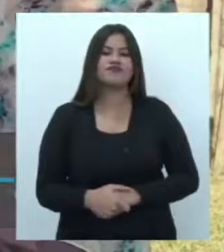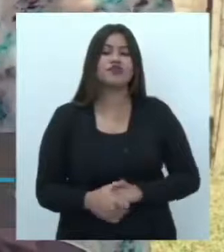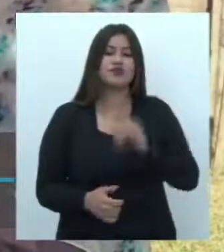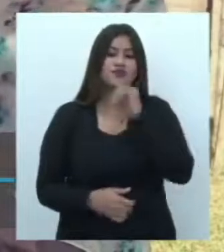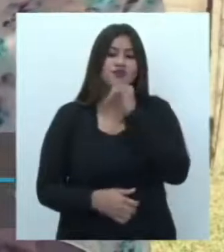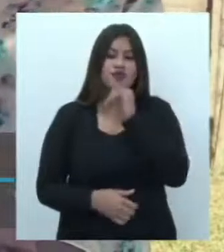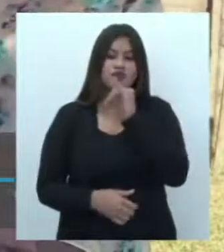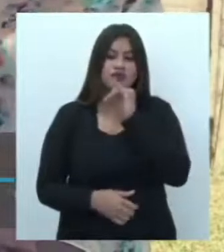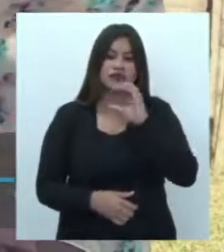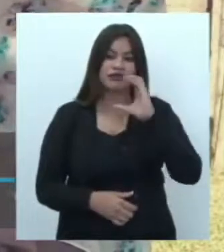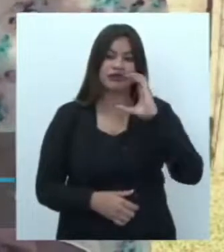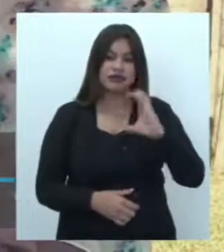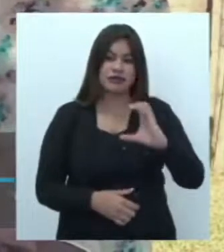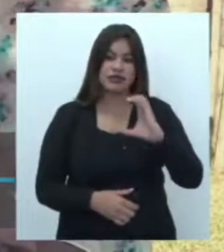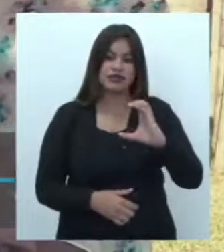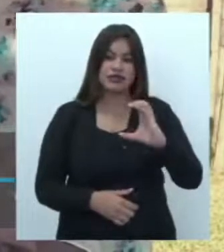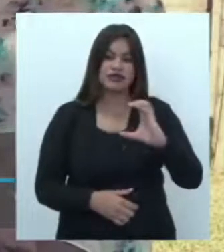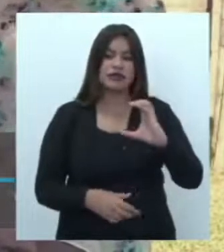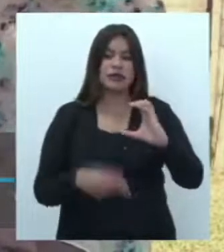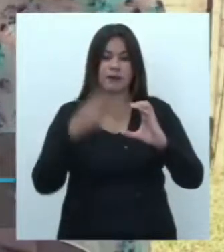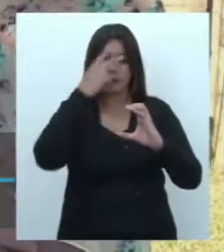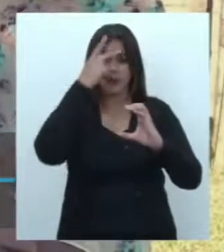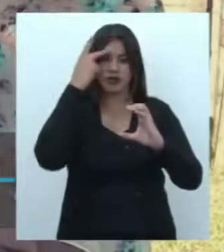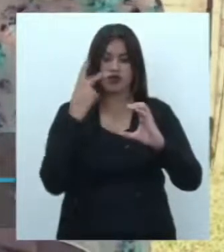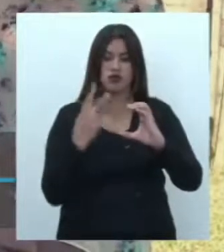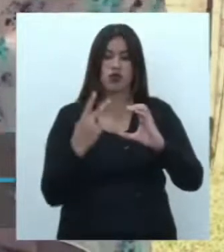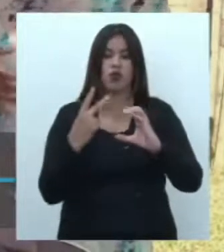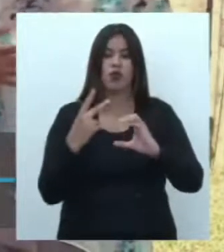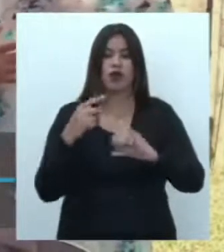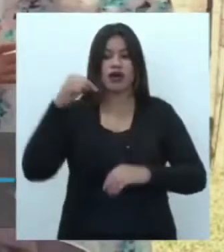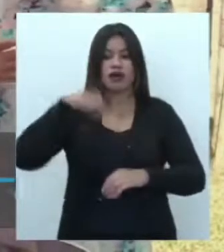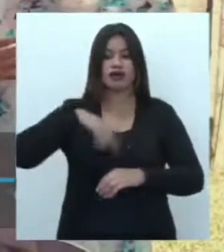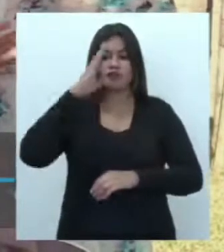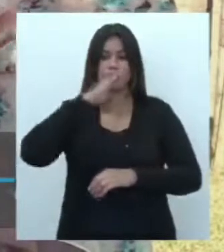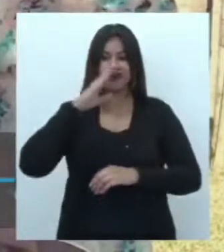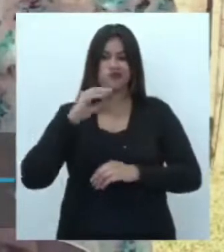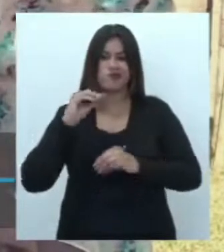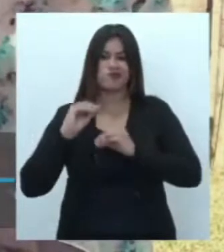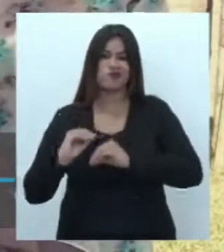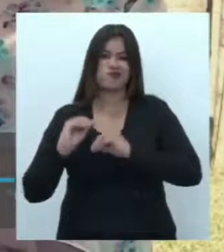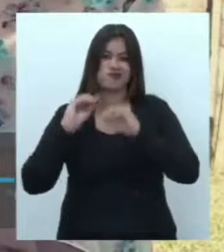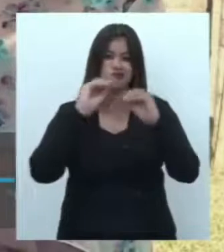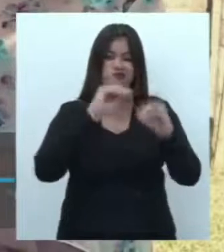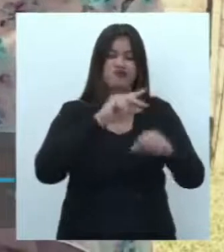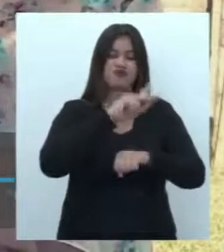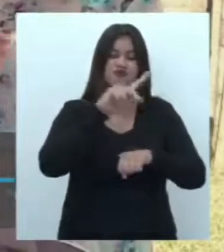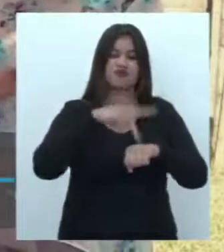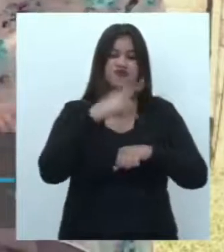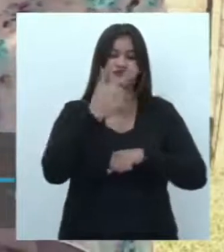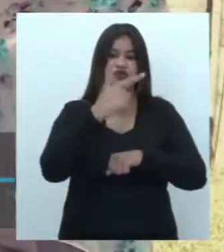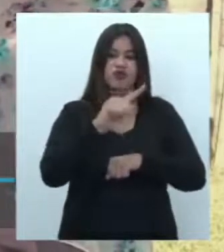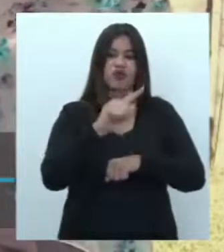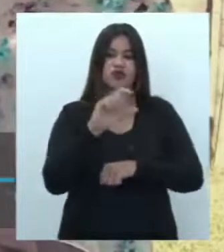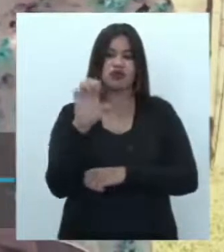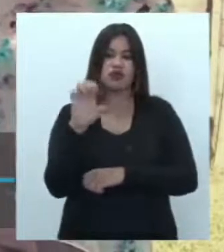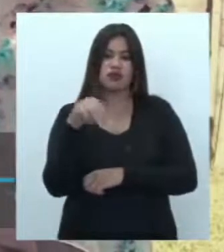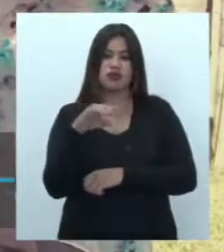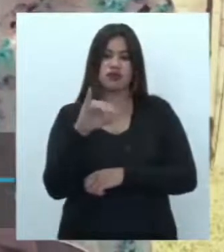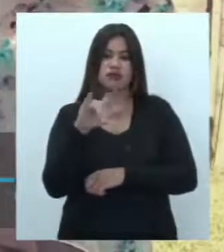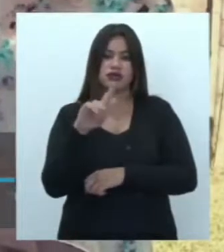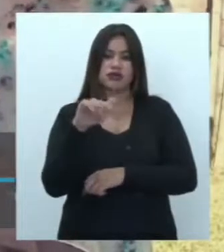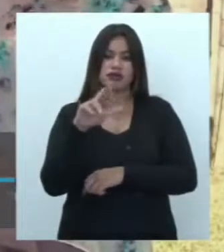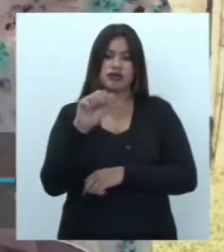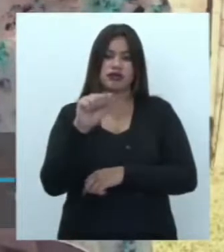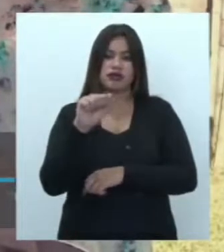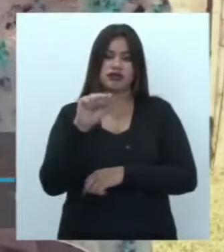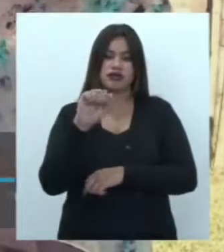Brasil foi para outro país. Quando alguém migra do nosso país para outro, chamamos esse deslocamento